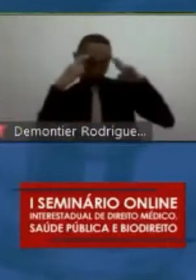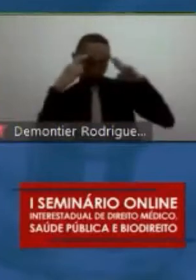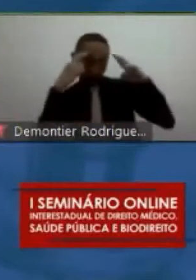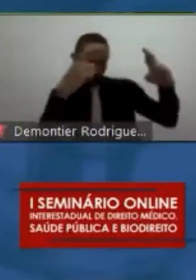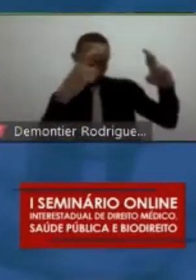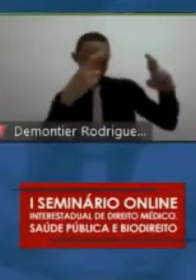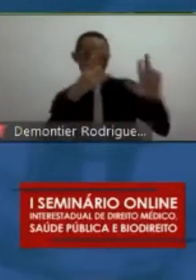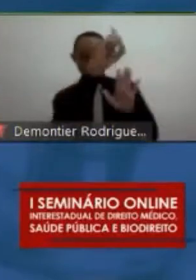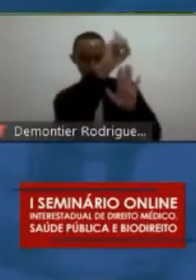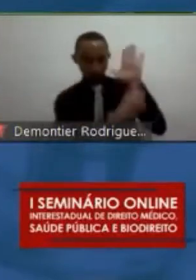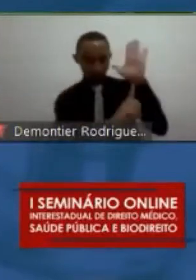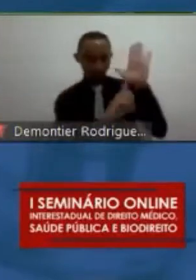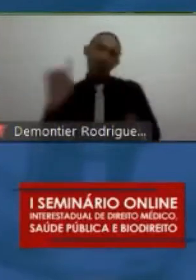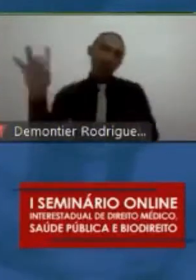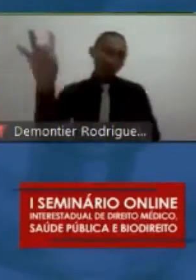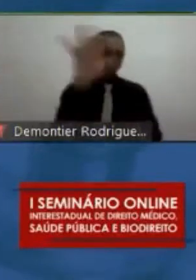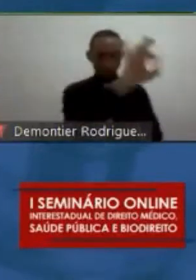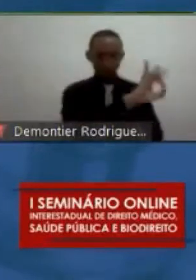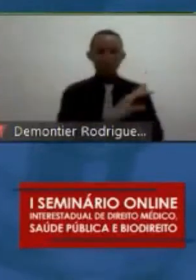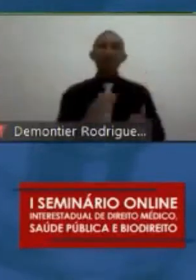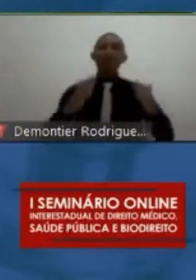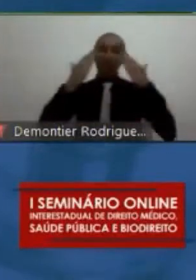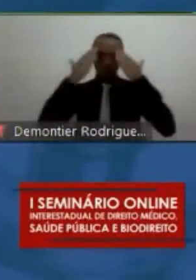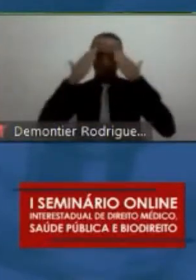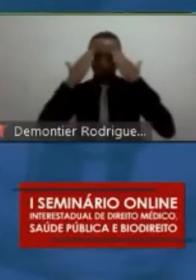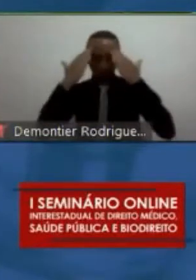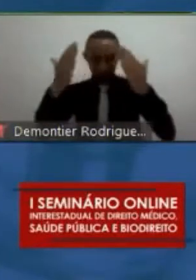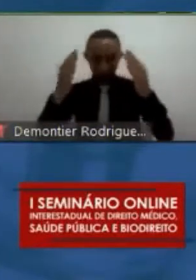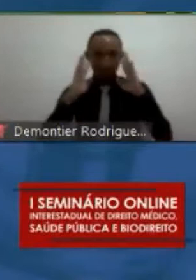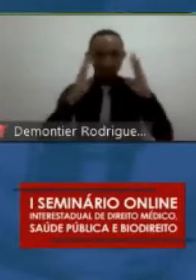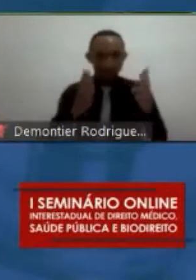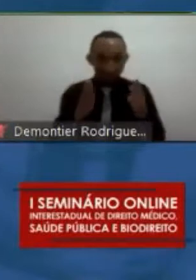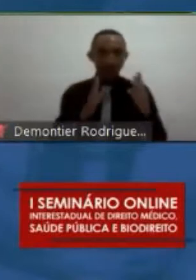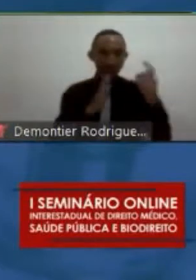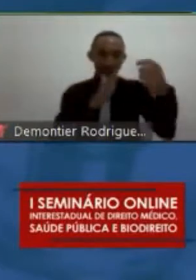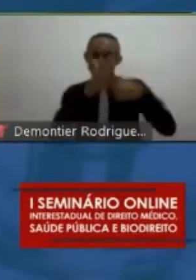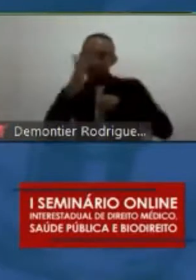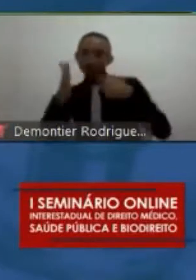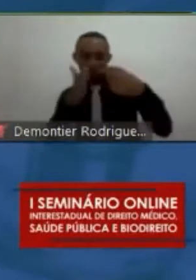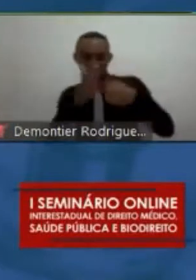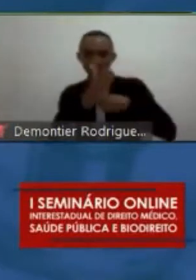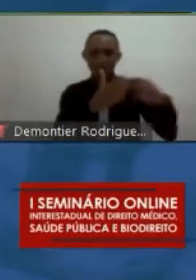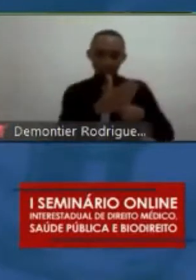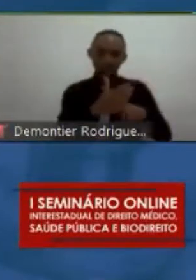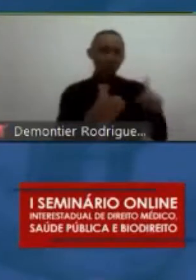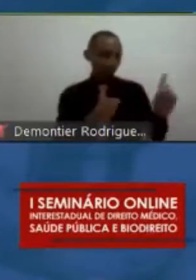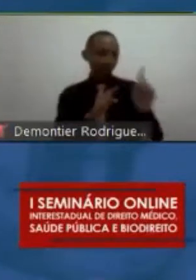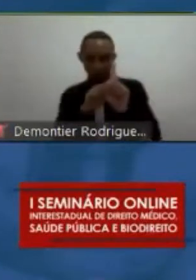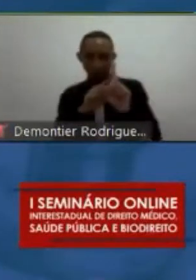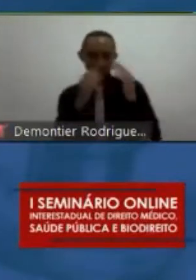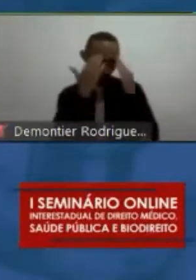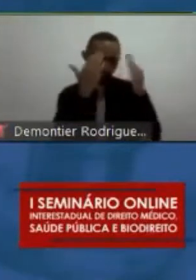porque isso é um direito de todo cidadão. Agradeço muito a atenção, fico aberto às perguntas e agradeço novamente ao Dr. Luiz Carlos pela